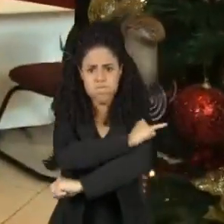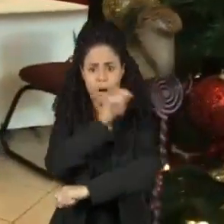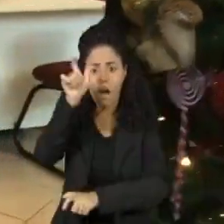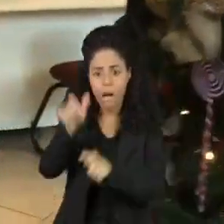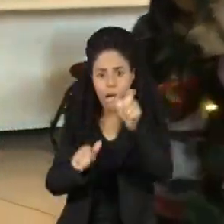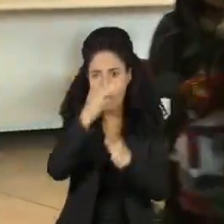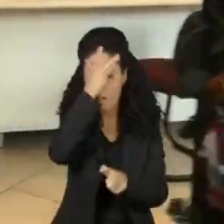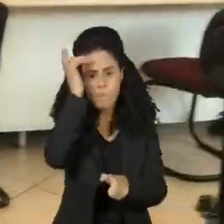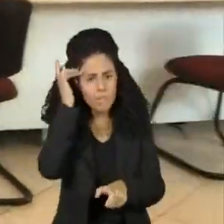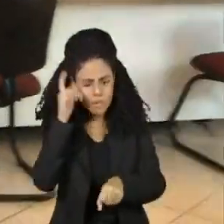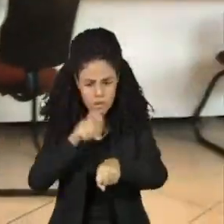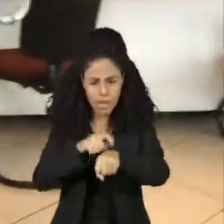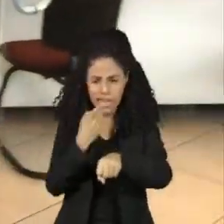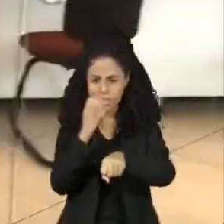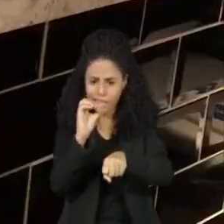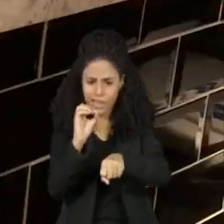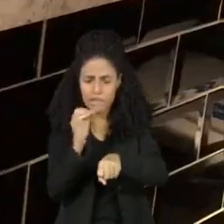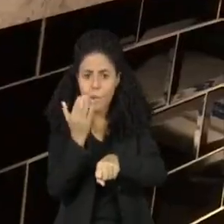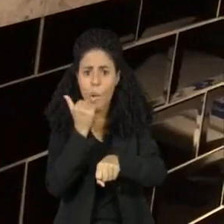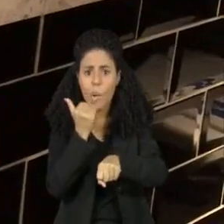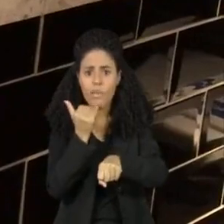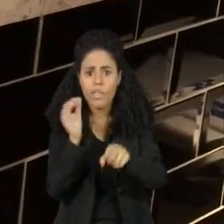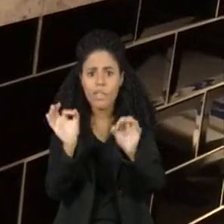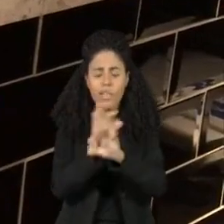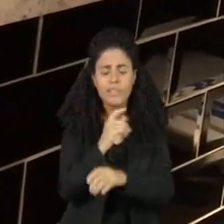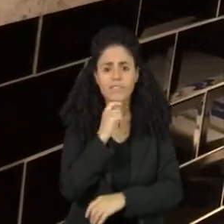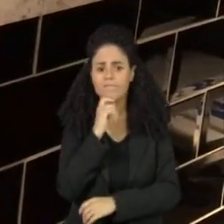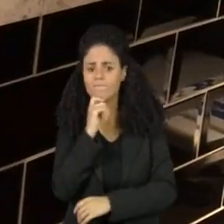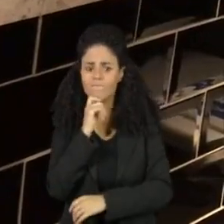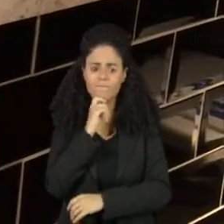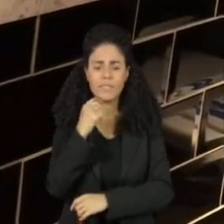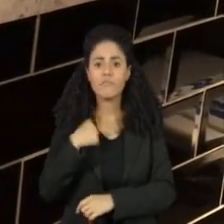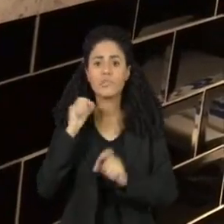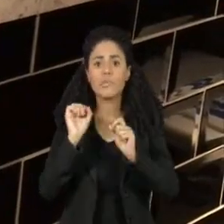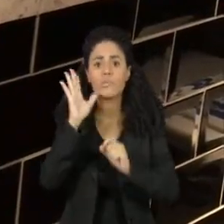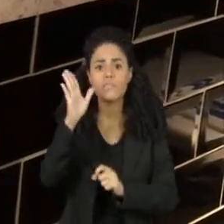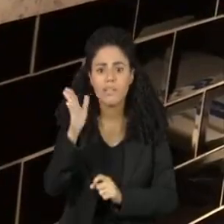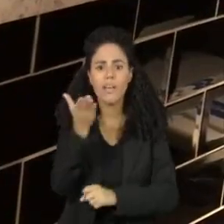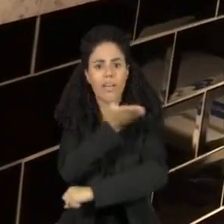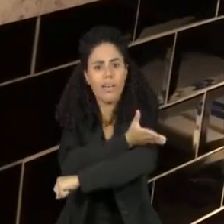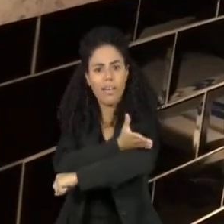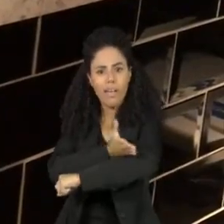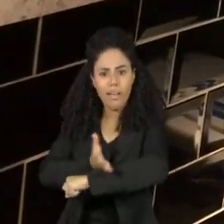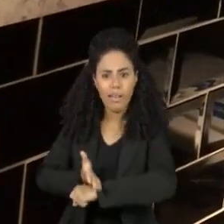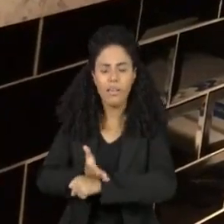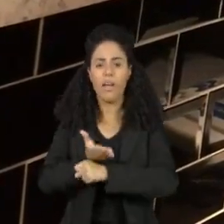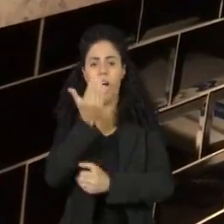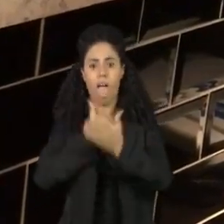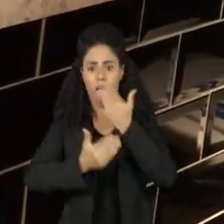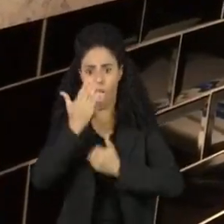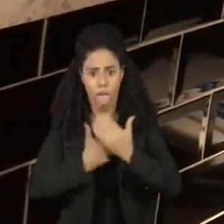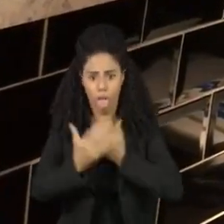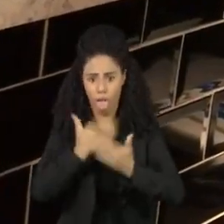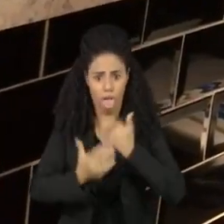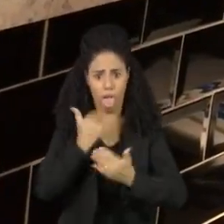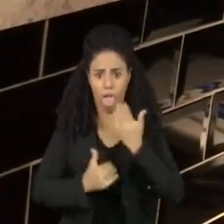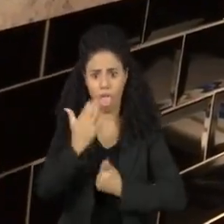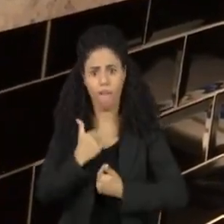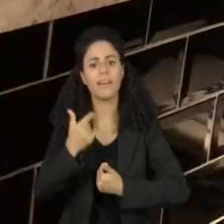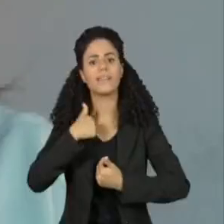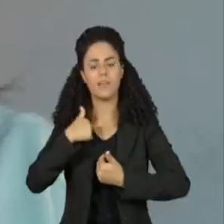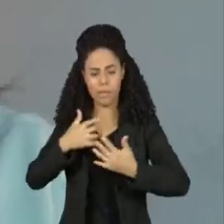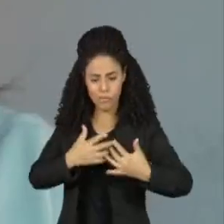que jantam depois das 10 da noite. Isso porque o hábito provoca o aumento da fome no dia seguinte e a desaceleração